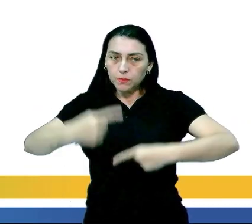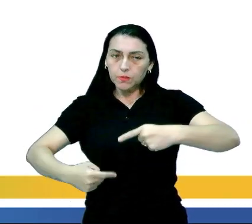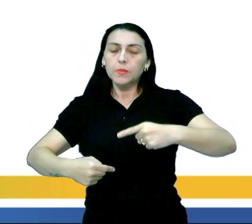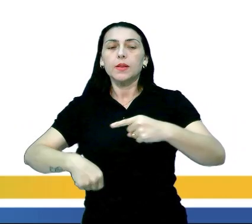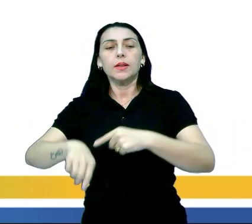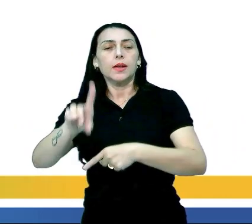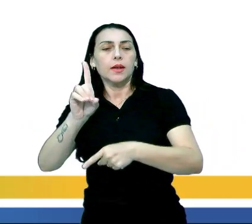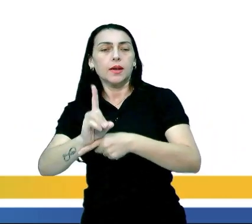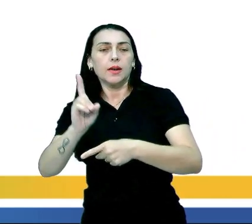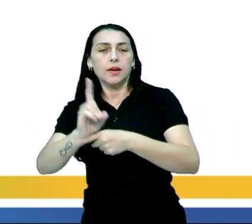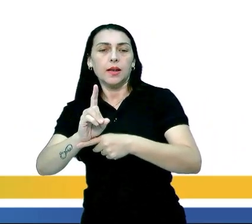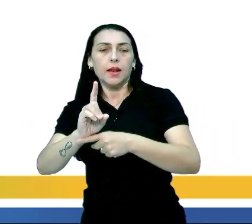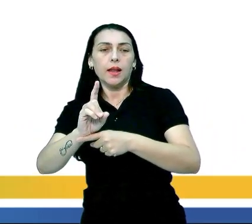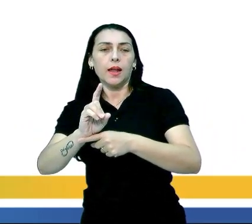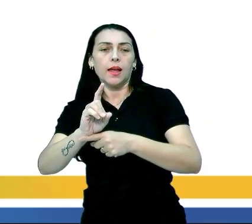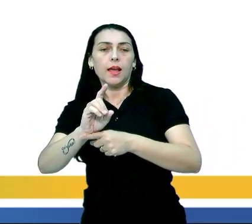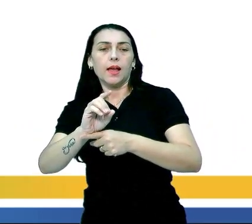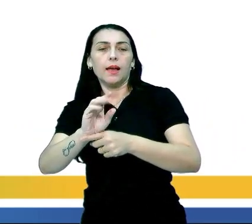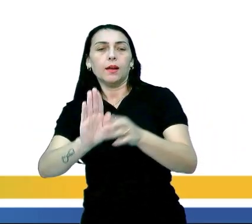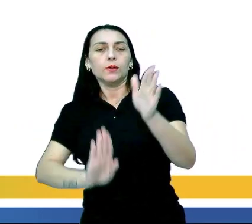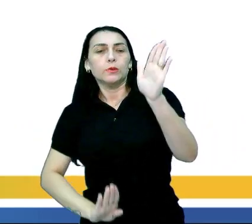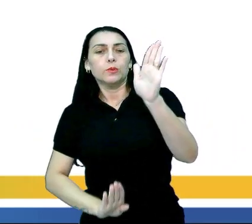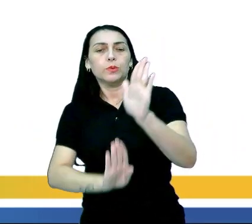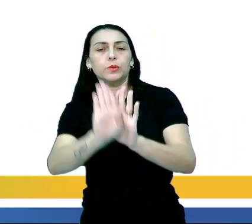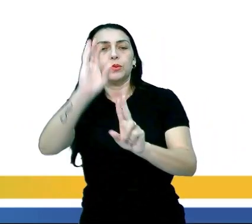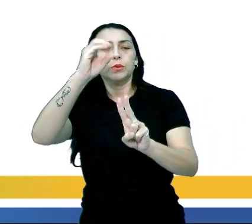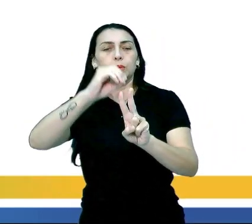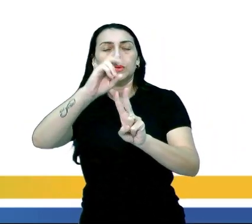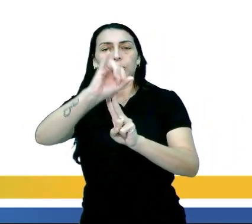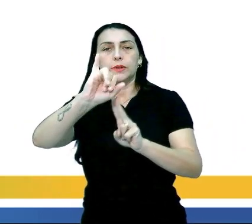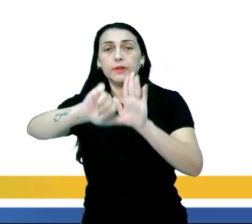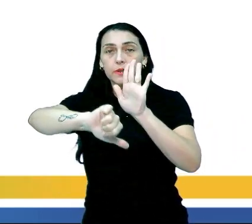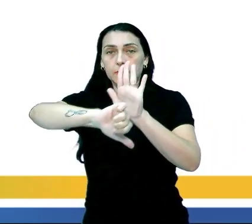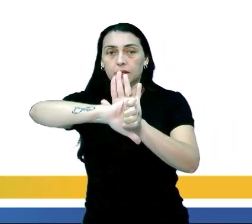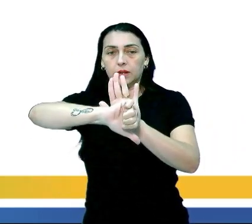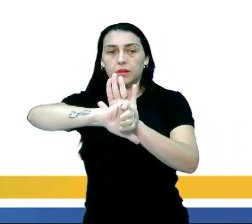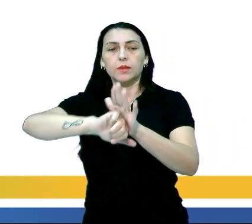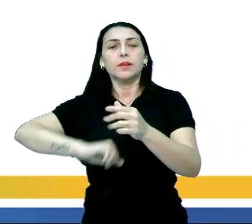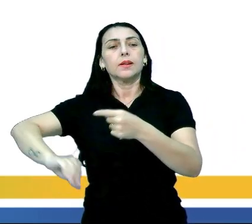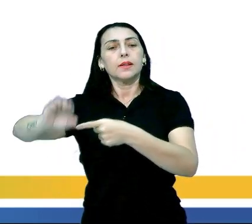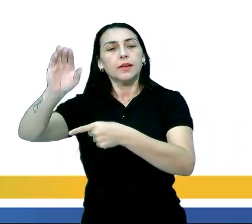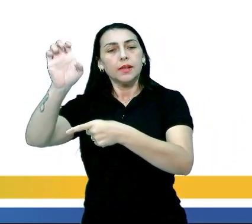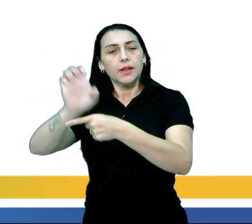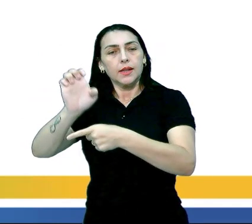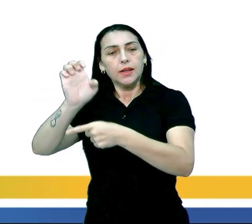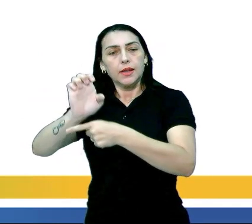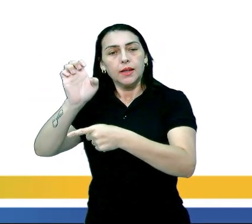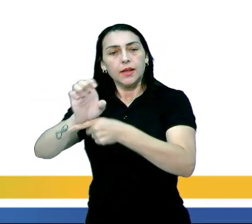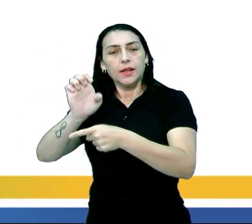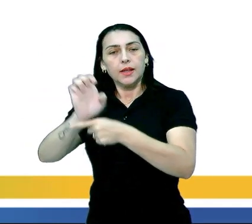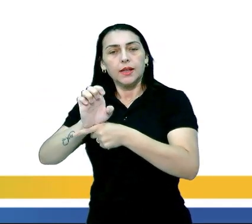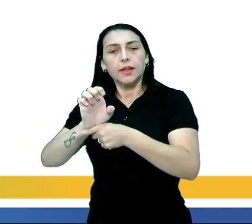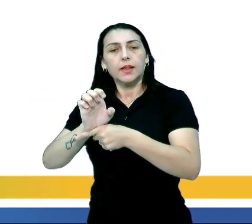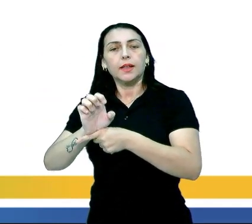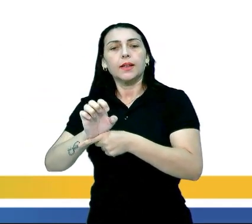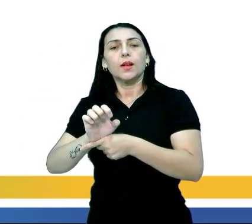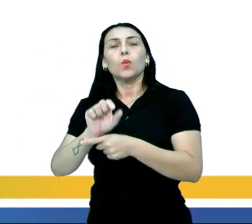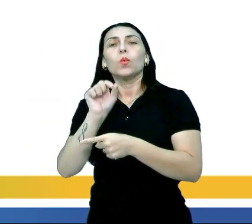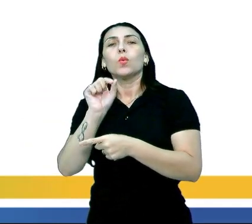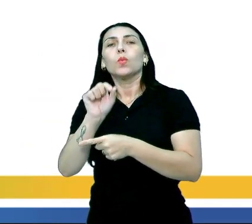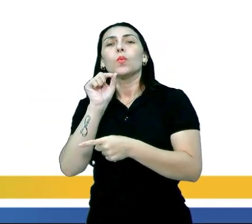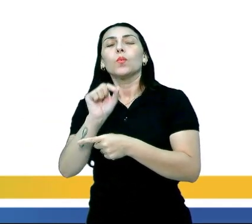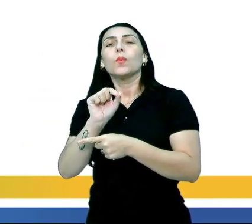representação política. Letra D, crescimento dos índices de criminalidade. E letra